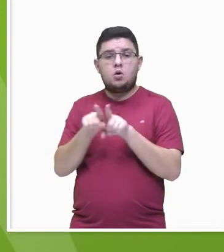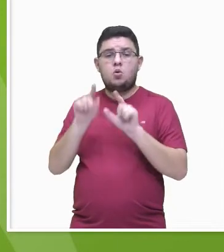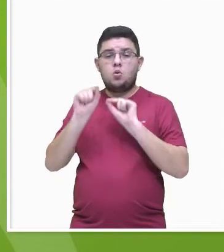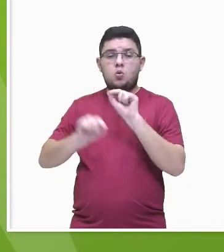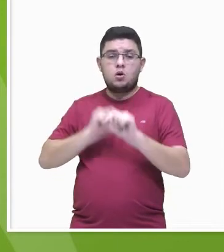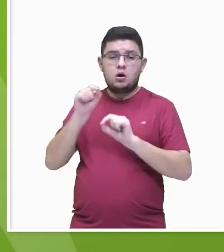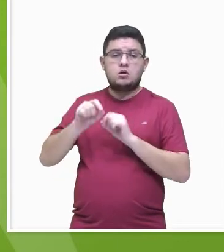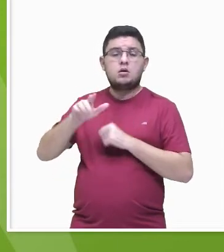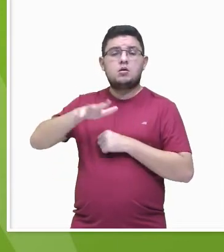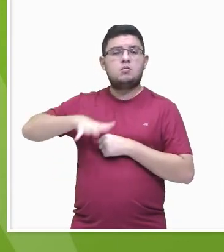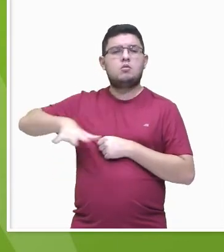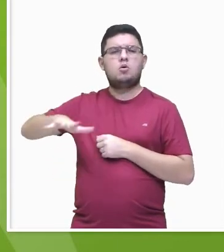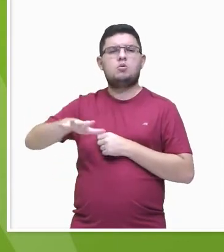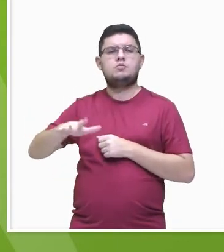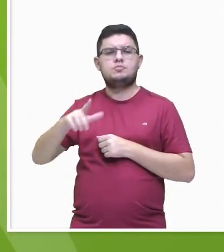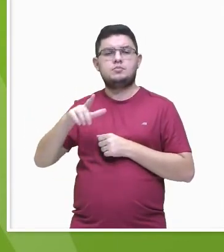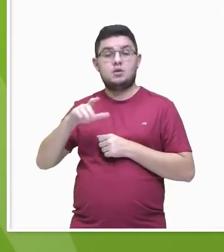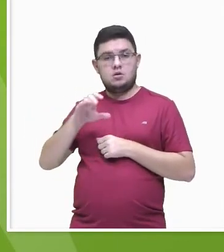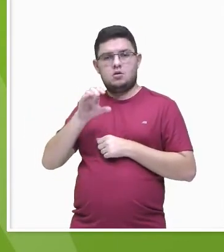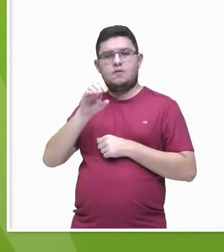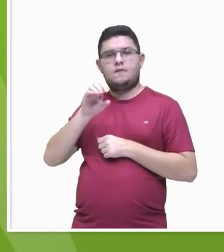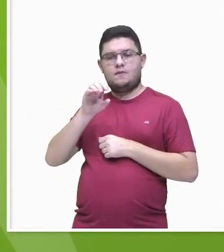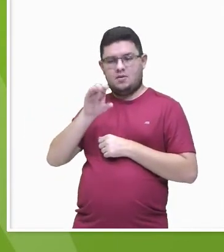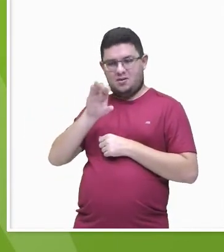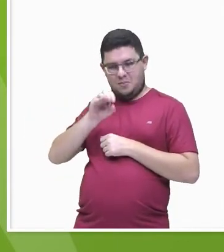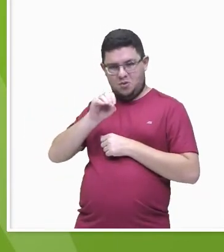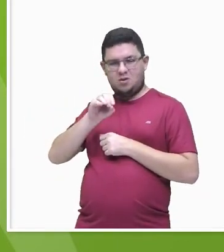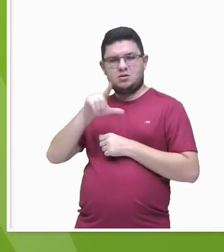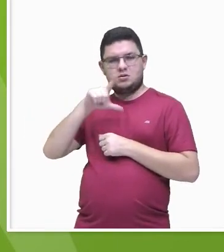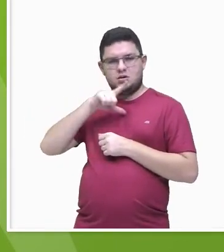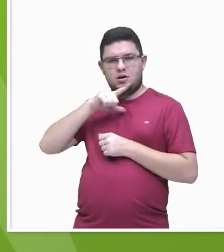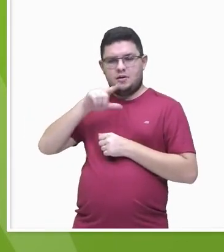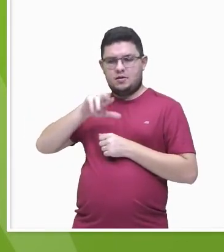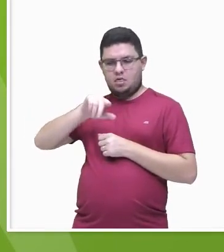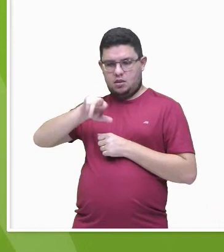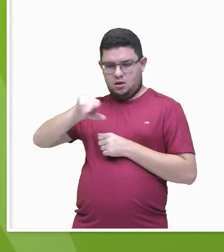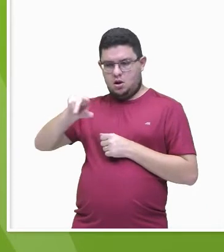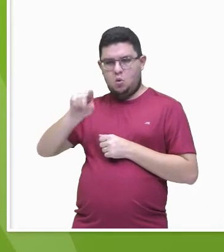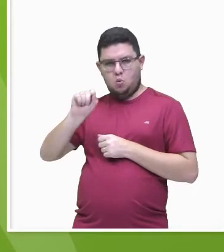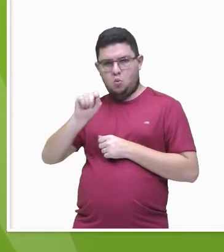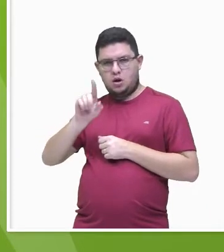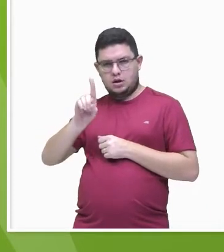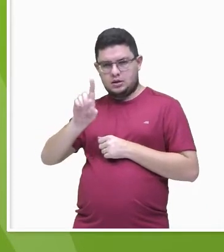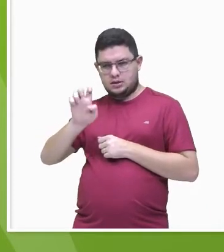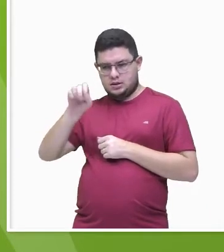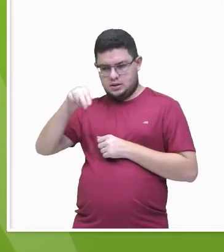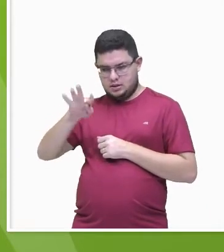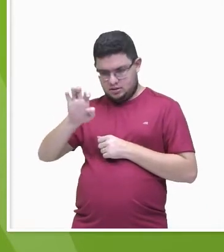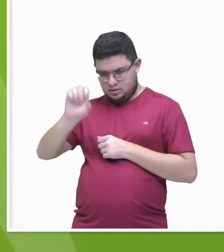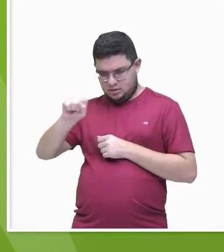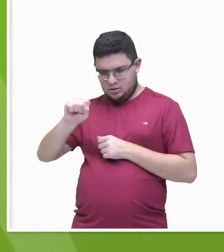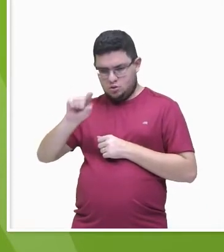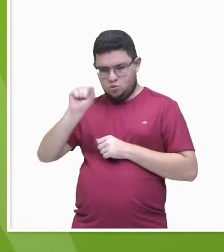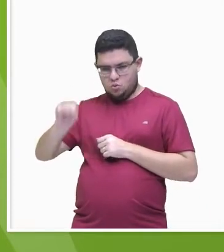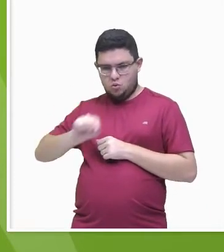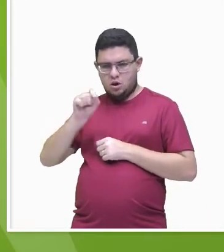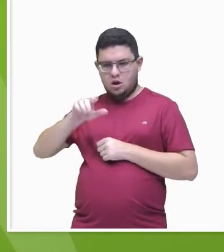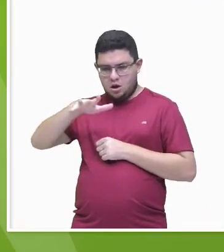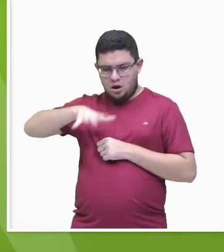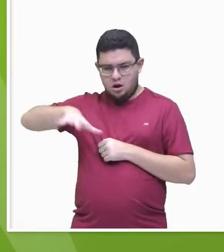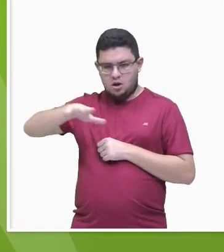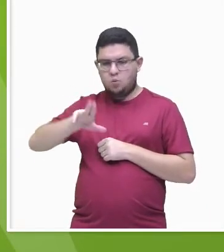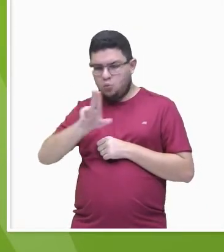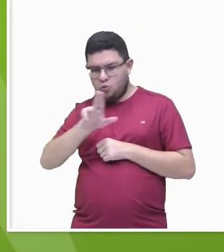volta, né, no caso a boca ela é constituída ali por um sistema de dentes que é o chamado lanterna, a chamada lanterna